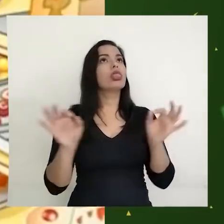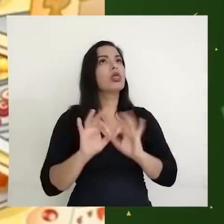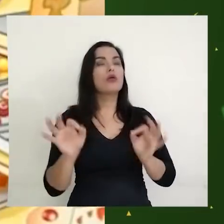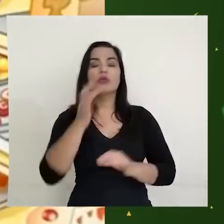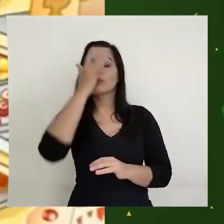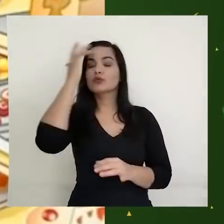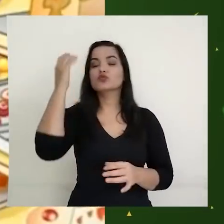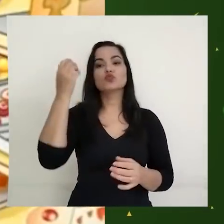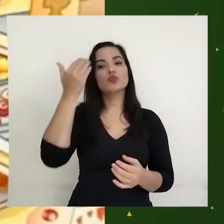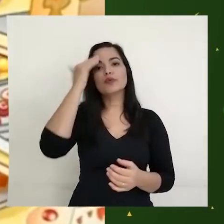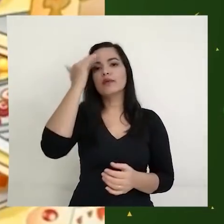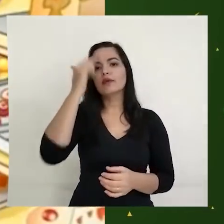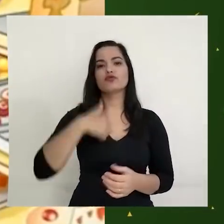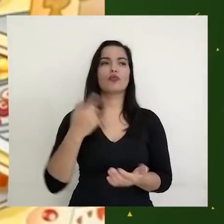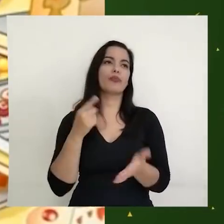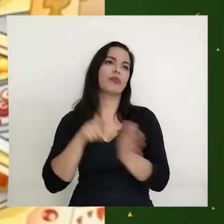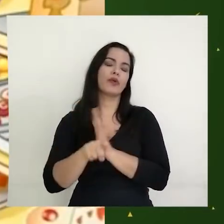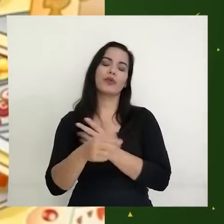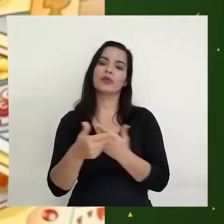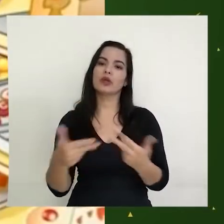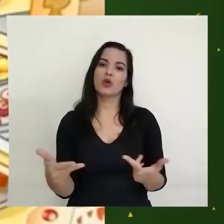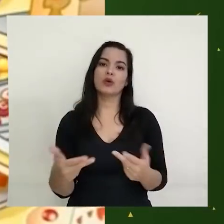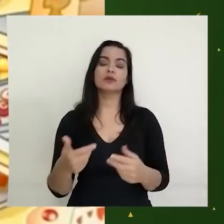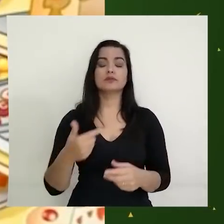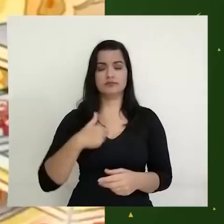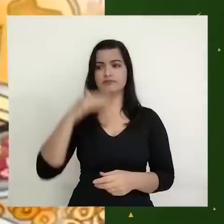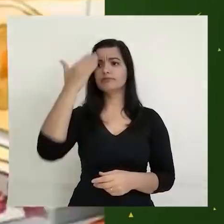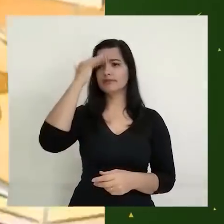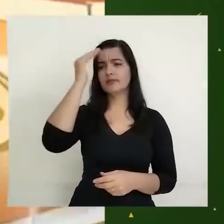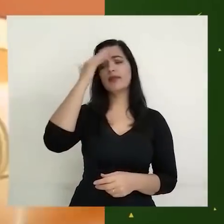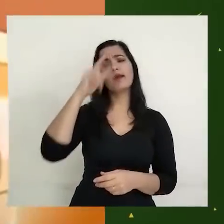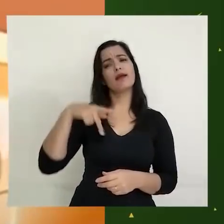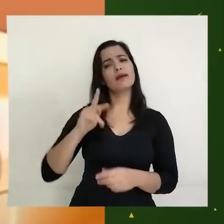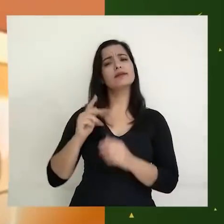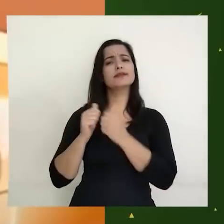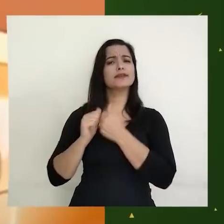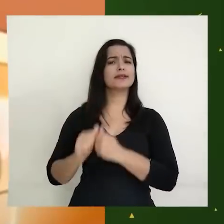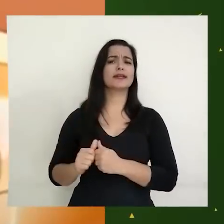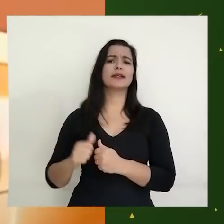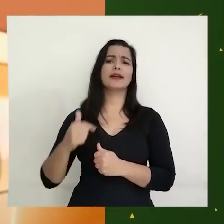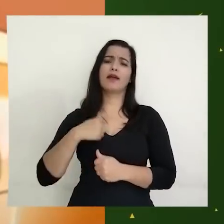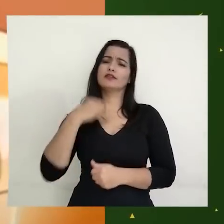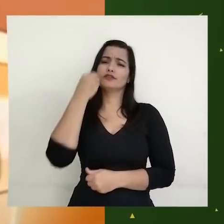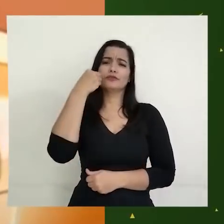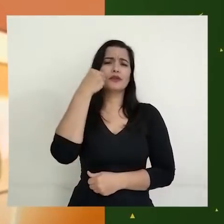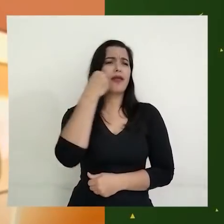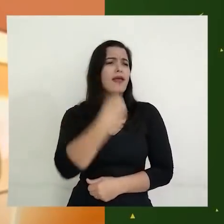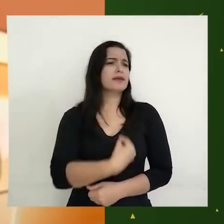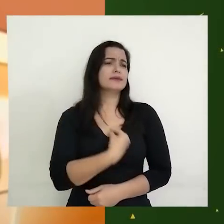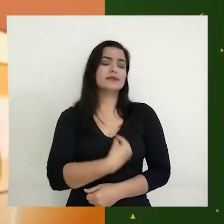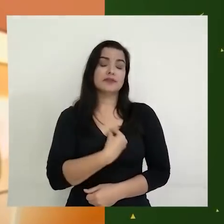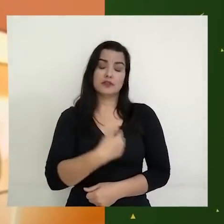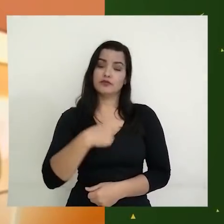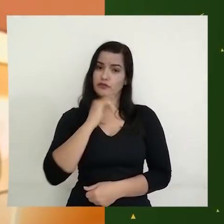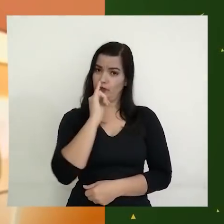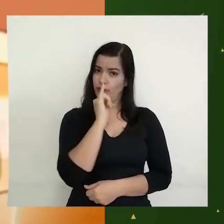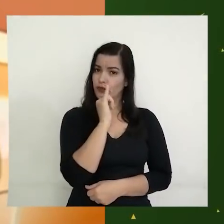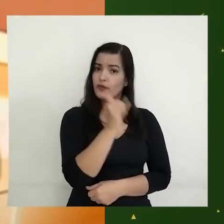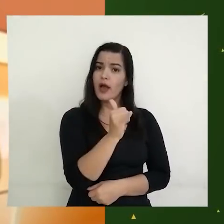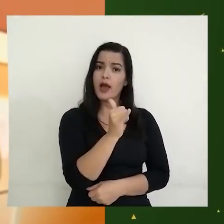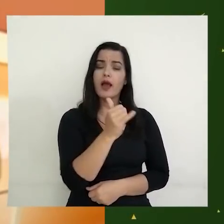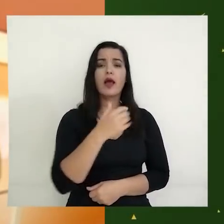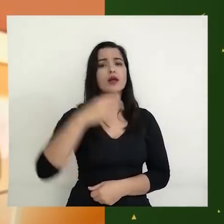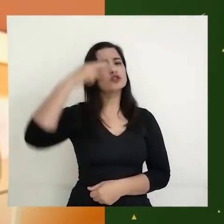Ninguém entende as minhas perguntas. Eu entendo, Kika. Tenho muita experiência de vida. Vou contar a minha